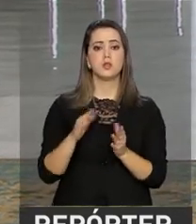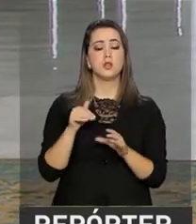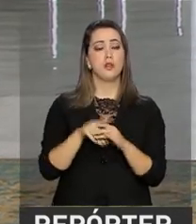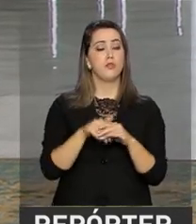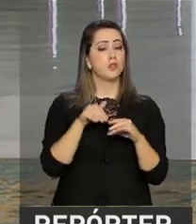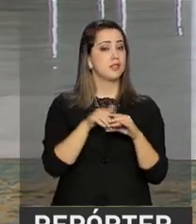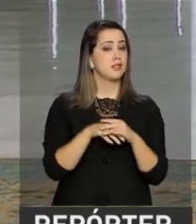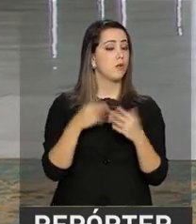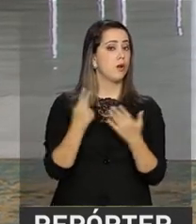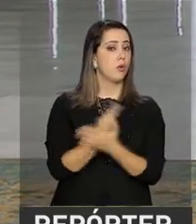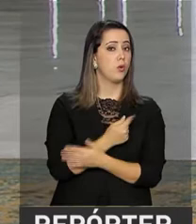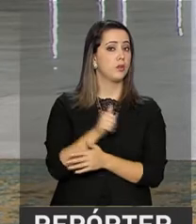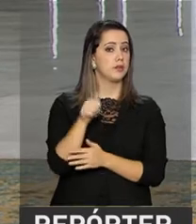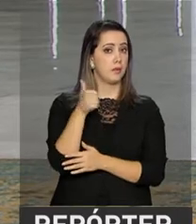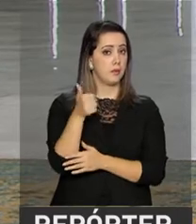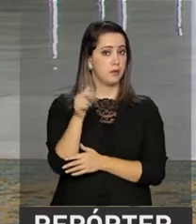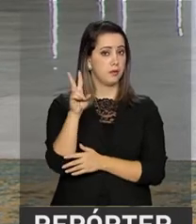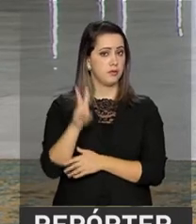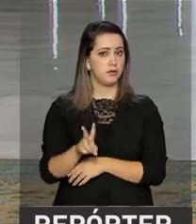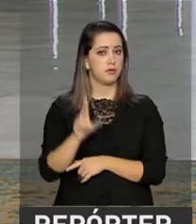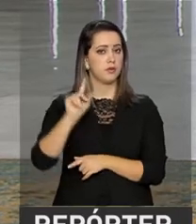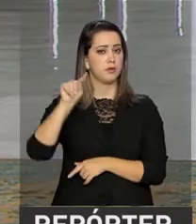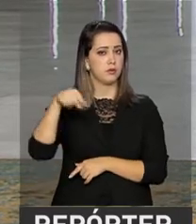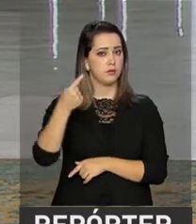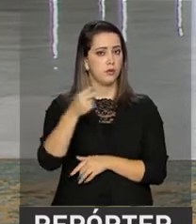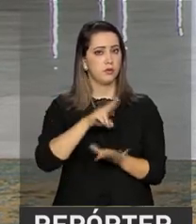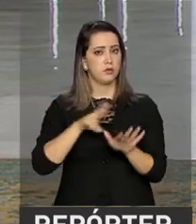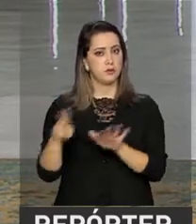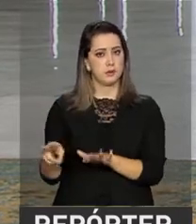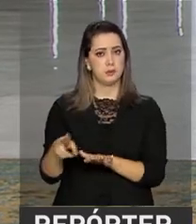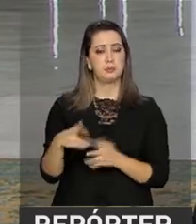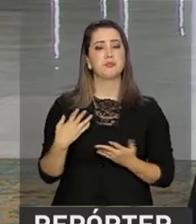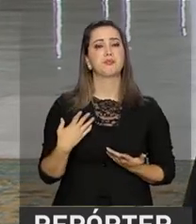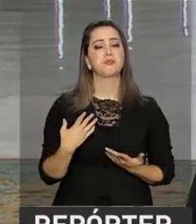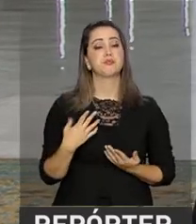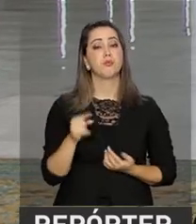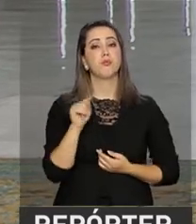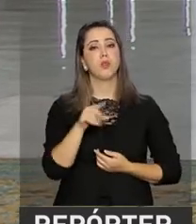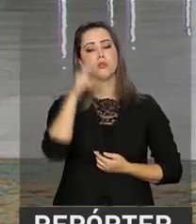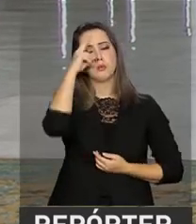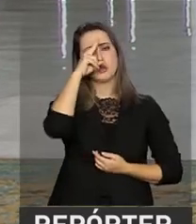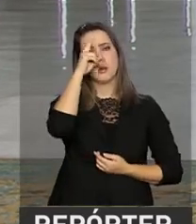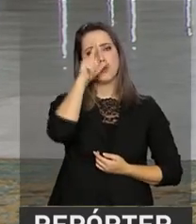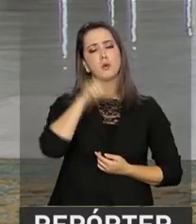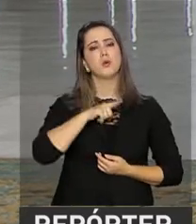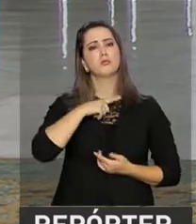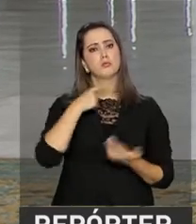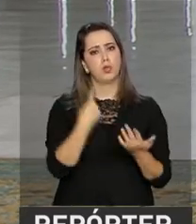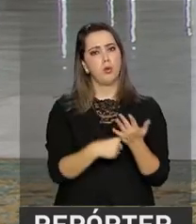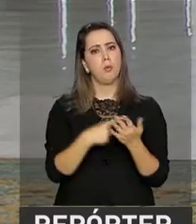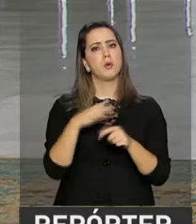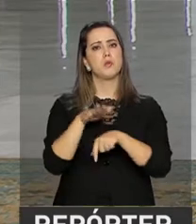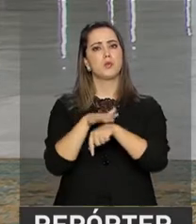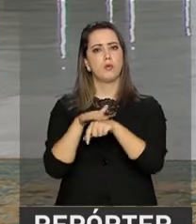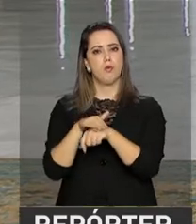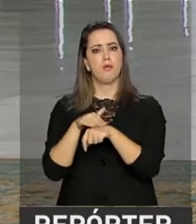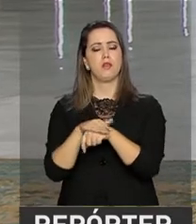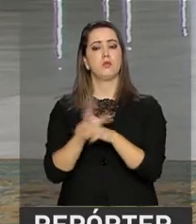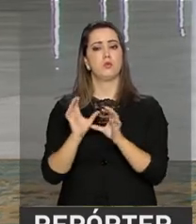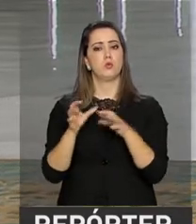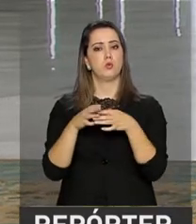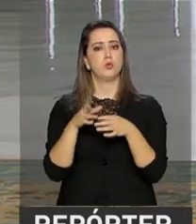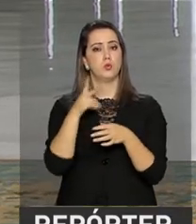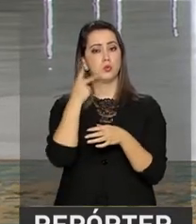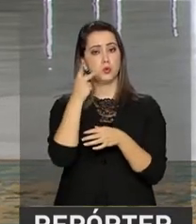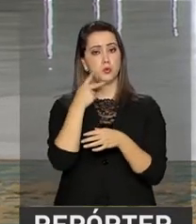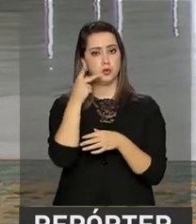ocorra em primeiro turno já na próxima semana presidente lembrou ainda que tem mantido conversas aí com parlamentares e